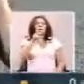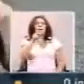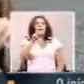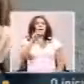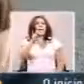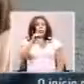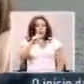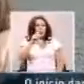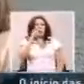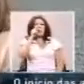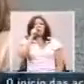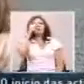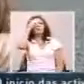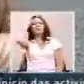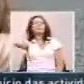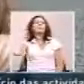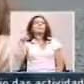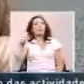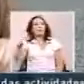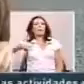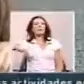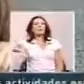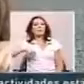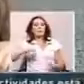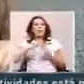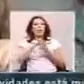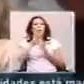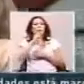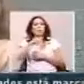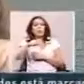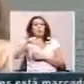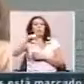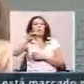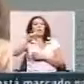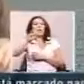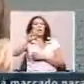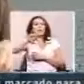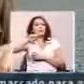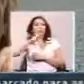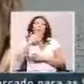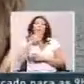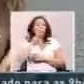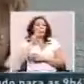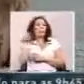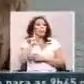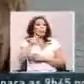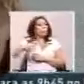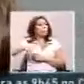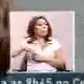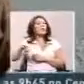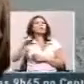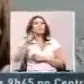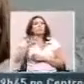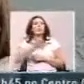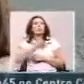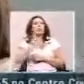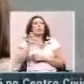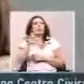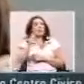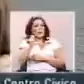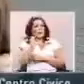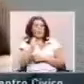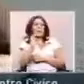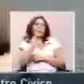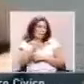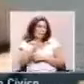Américo Martins, o Dux veterano, era também o presidente da Comissão de Praxe. Peço desculpa, de facto não é o presidente da Comissão de Praxe, é só o Dux veterano. Ora, o que não